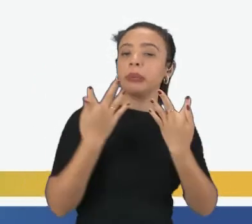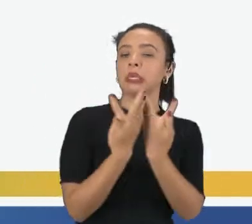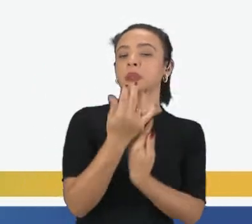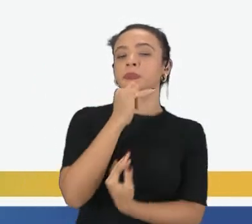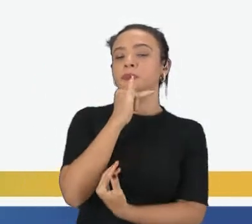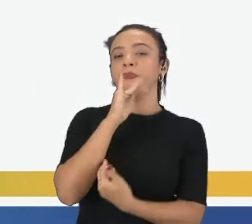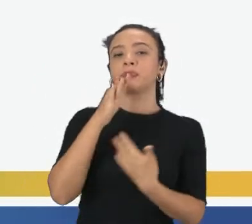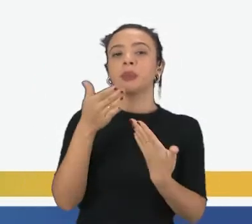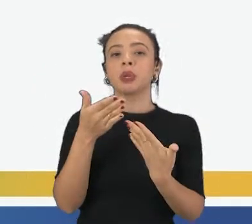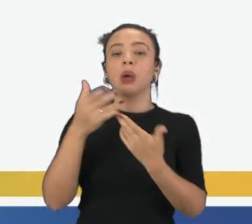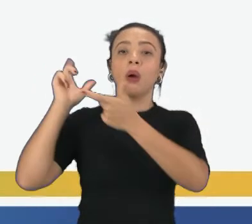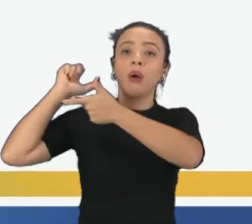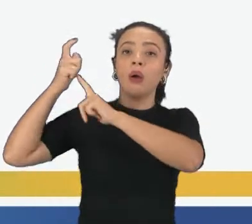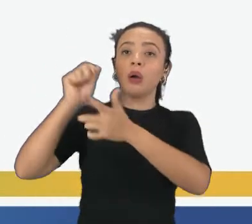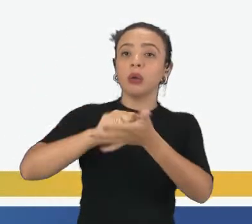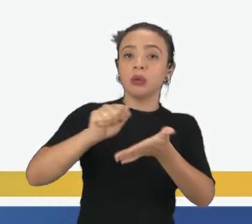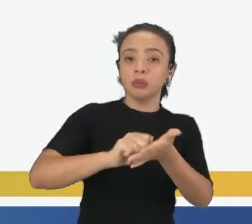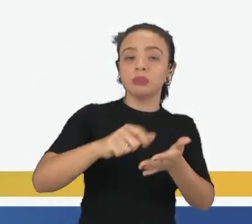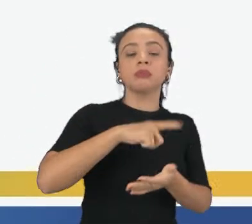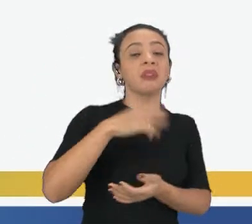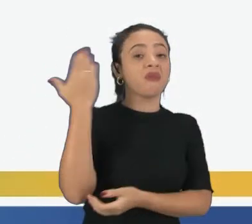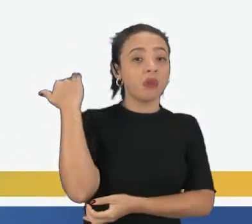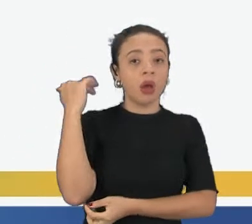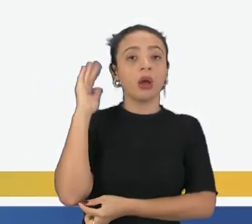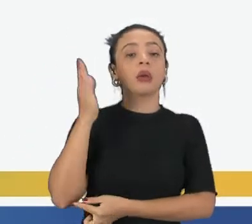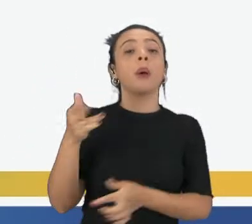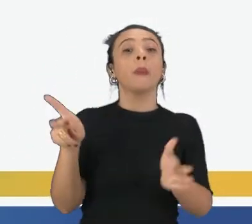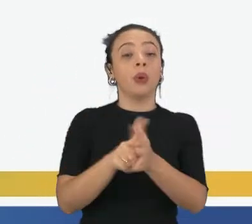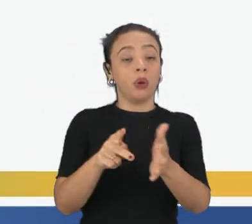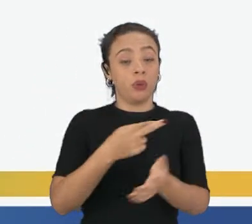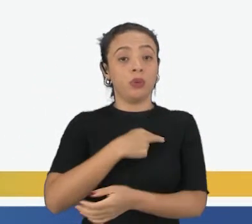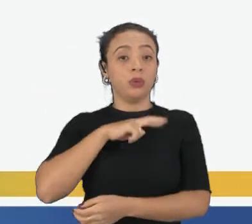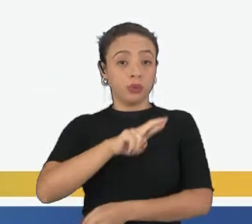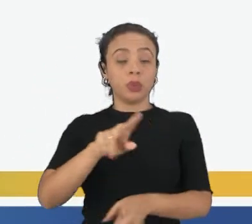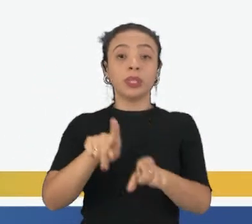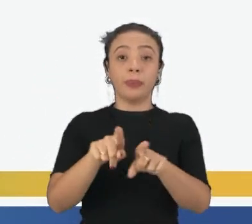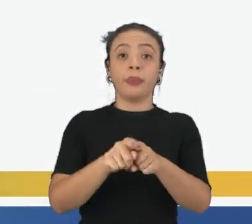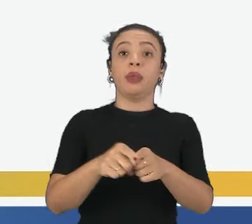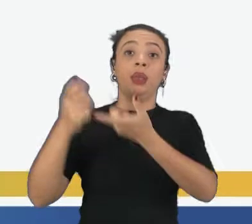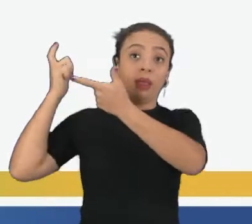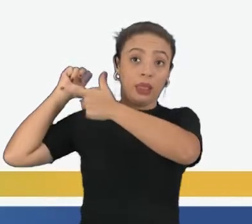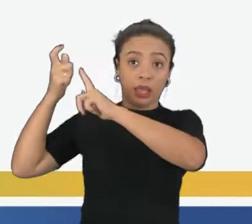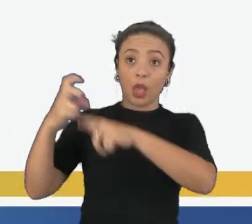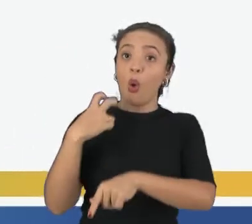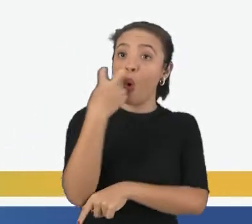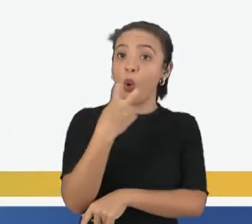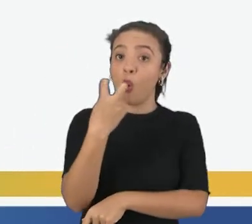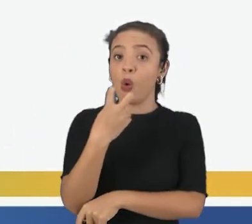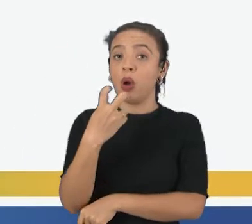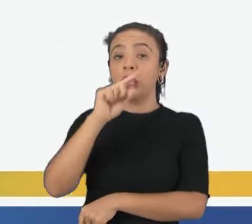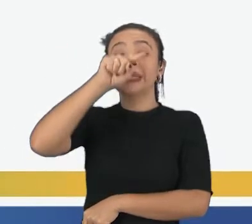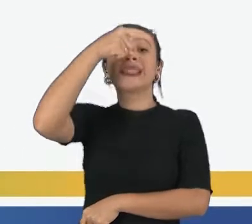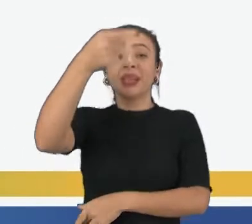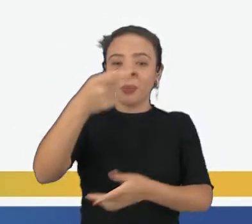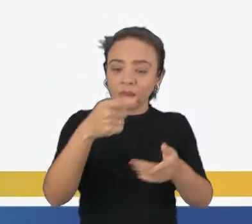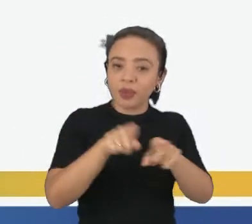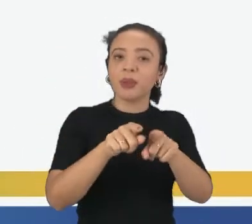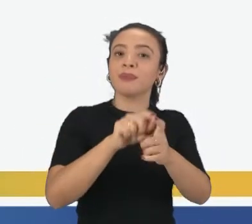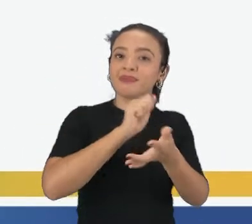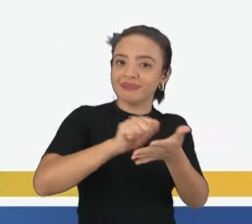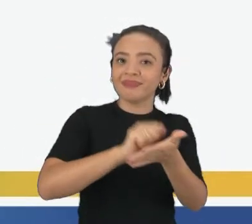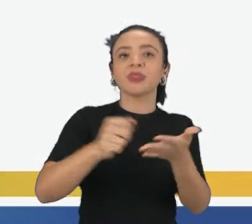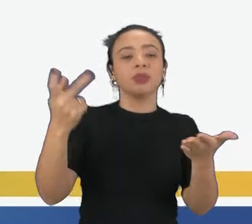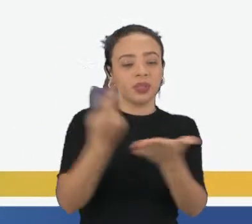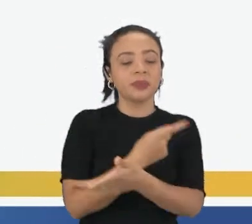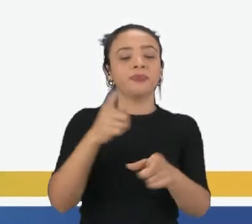então a tradição escrita existem antigas tradições nas religiões tradições orais posteriormente escritas isso